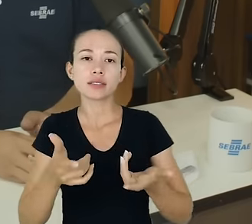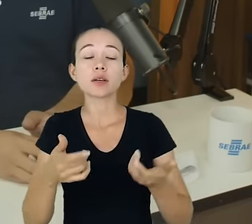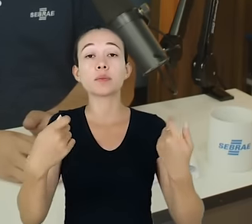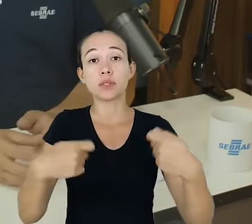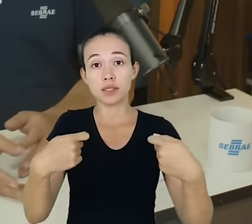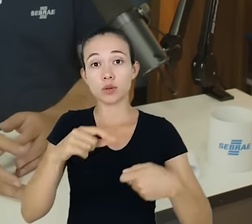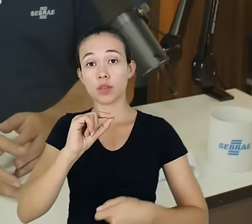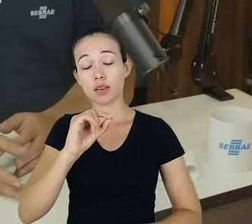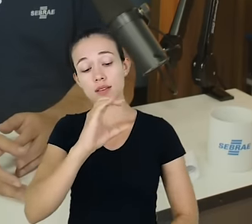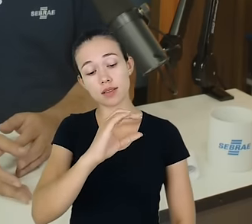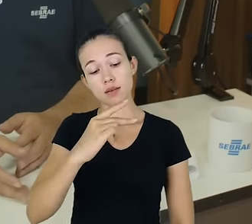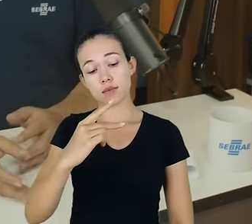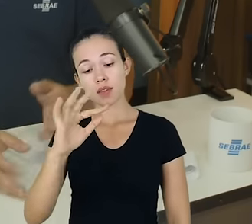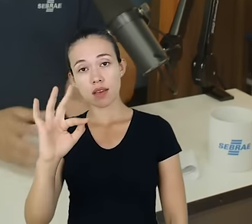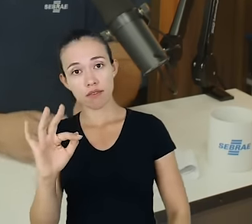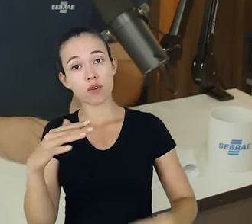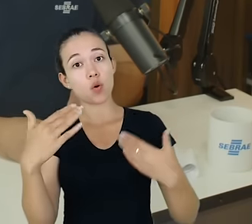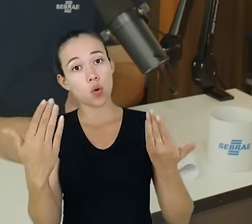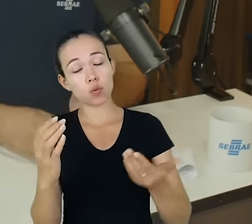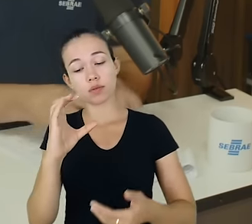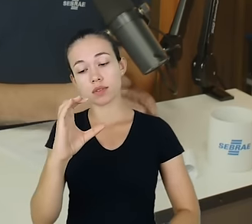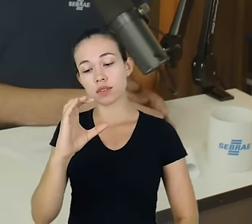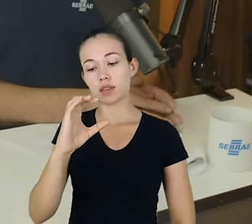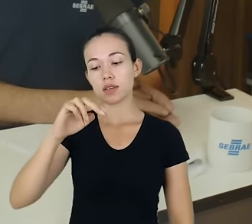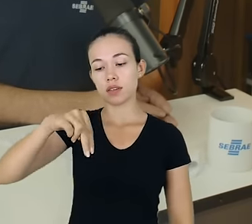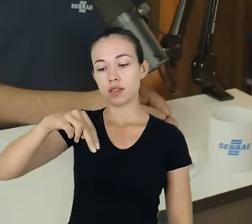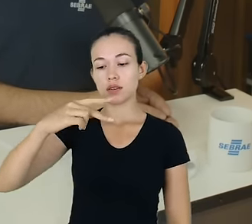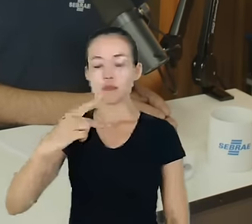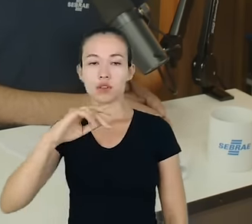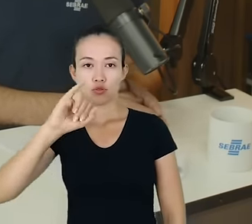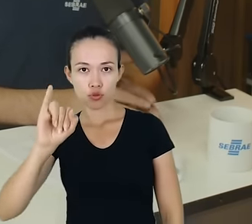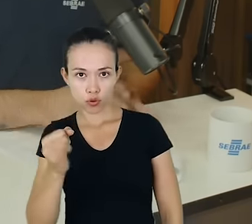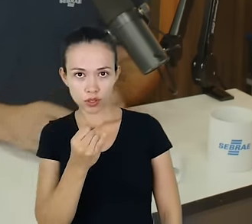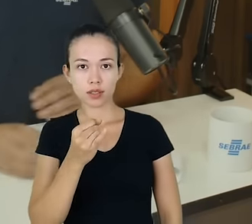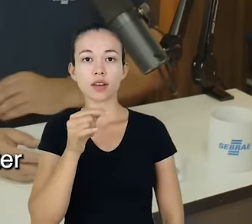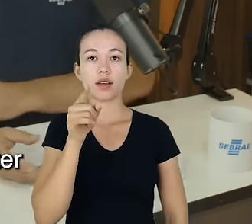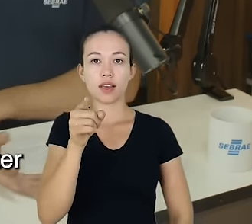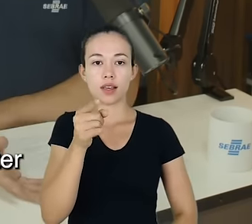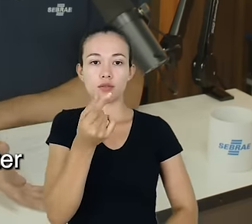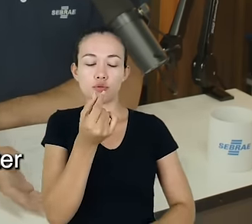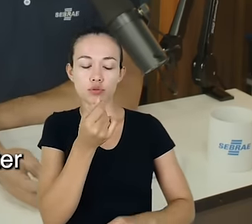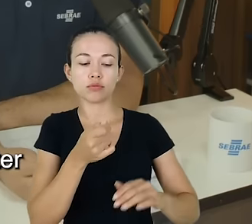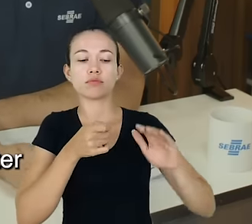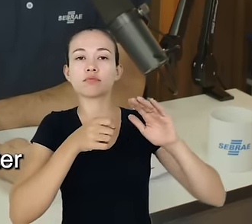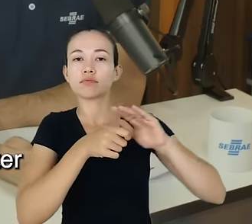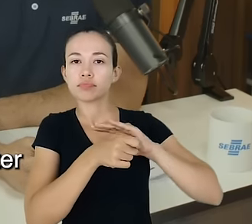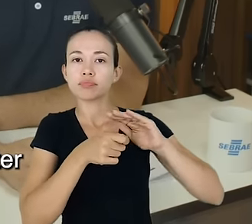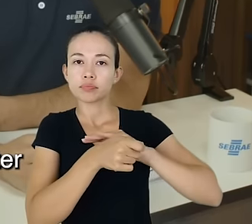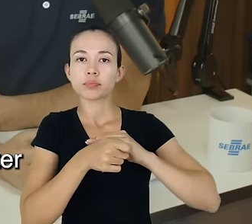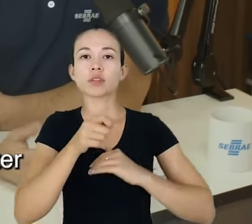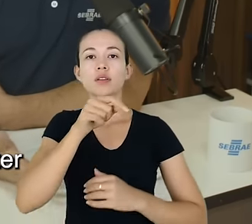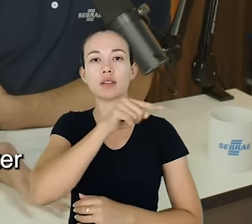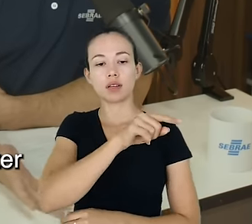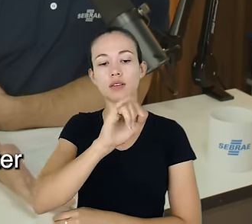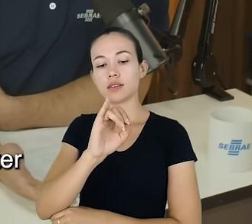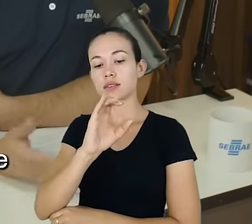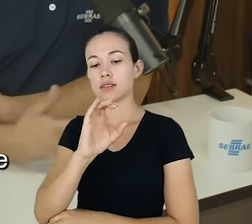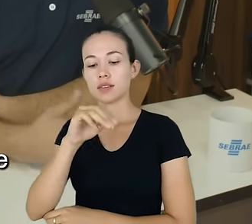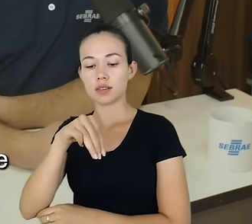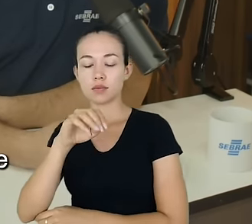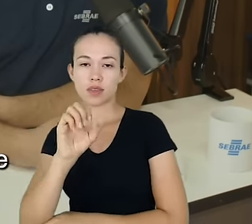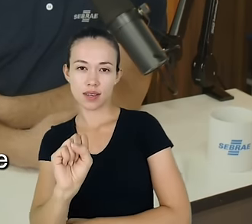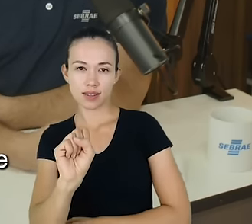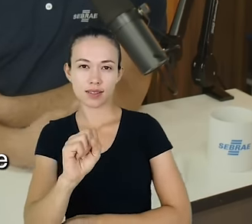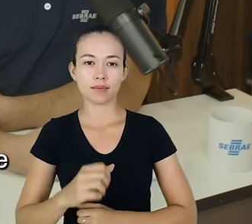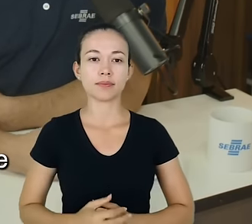CPF com uma atividade de comércio que seja contribuinte de ICMS o segundo passo Você vai precisar ter é uma inscrição estadual que